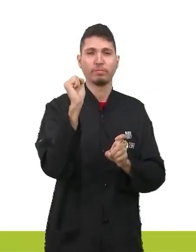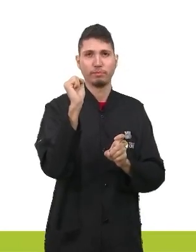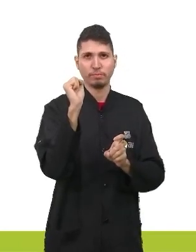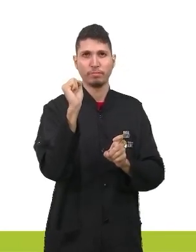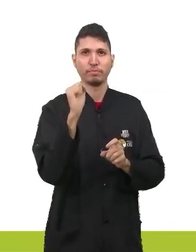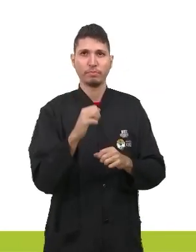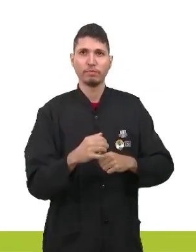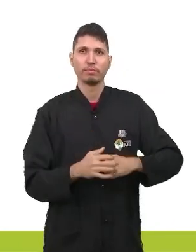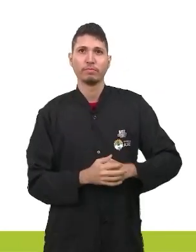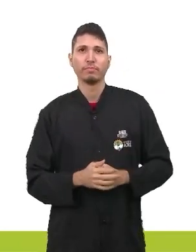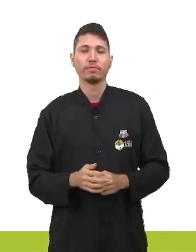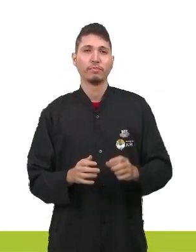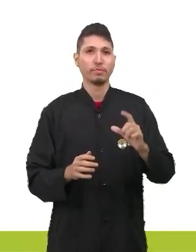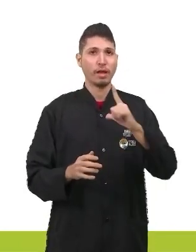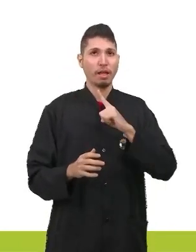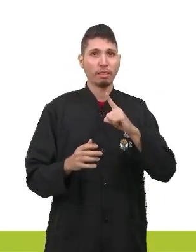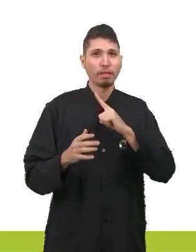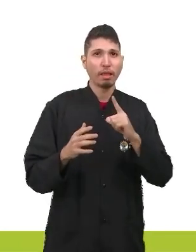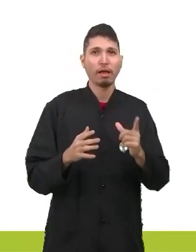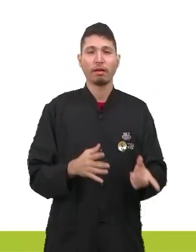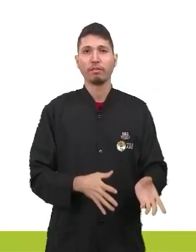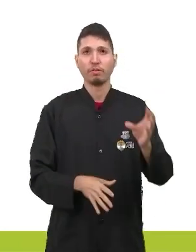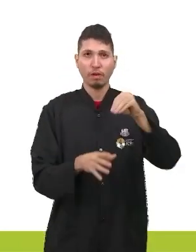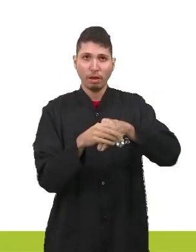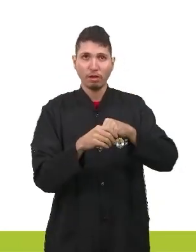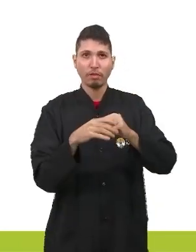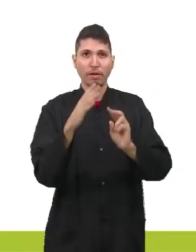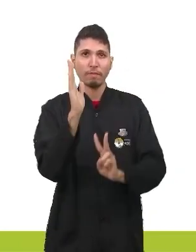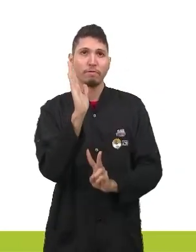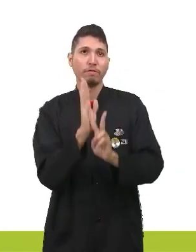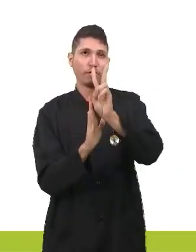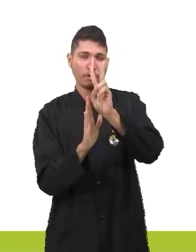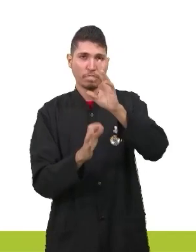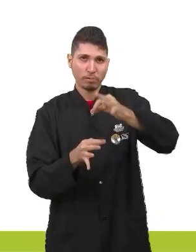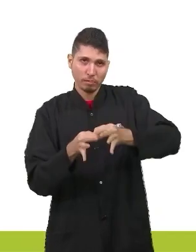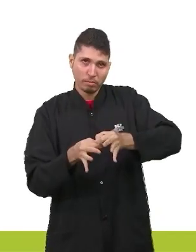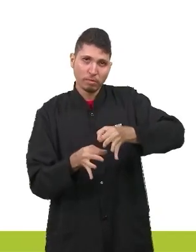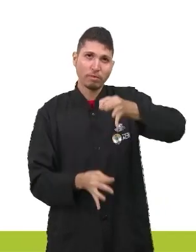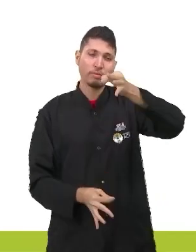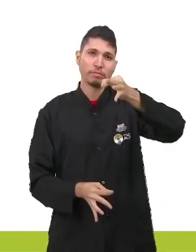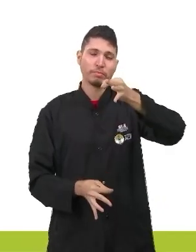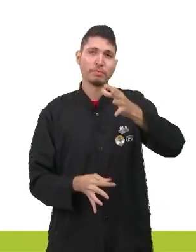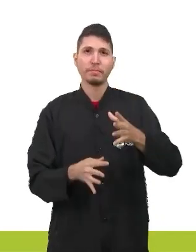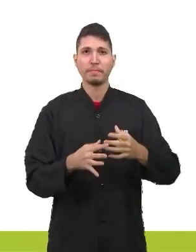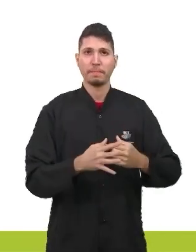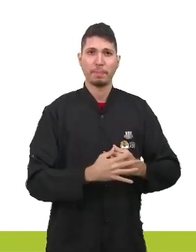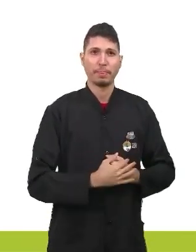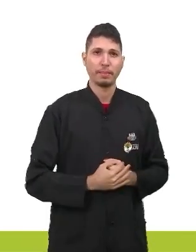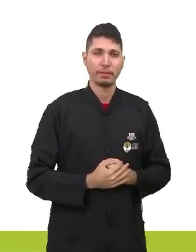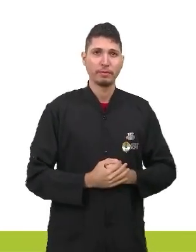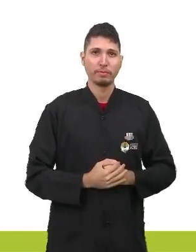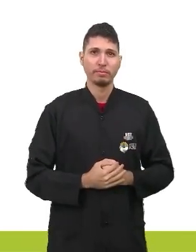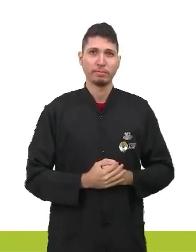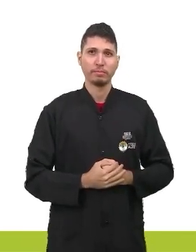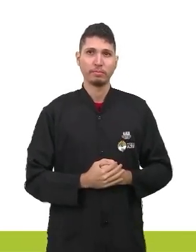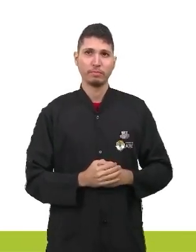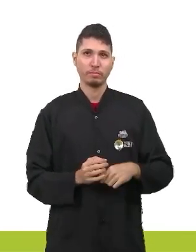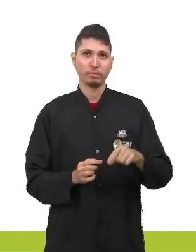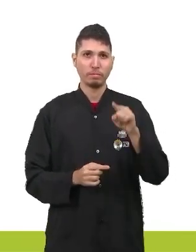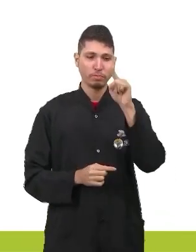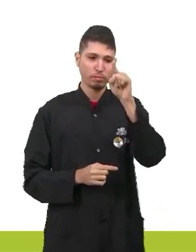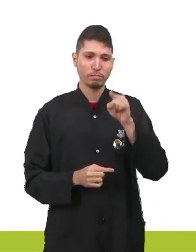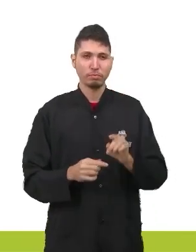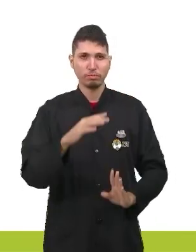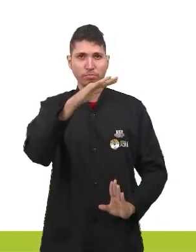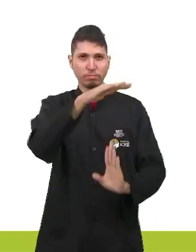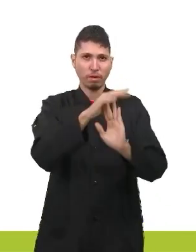ela vai envolver velocidade, ela vai envolver altura, tá bom? Ela vai envolver a questão de ponto de máximo e ponto de mínimo,